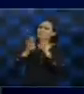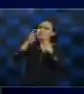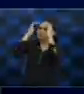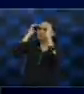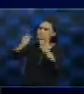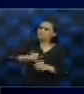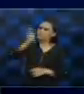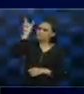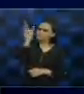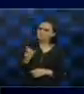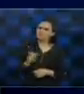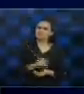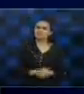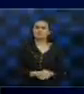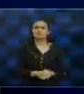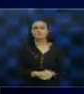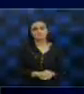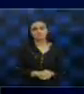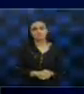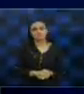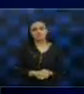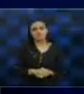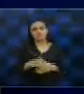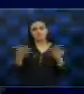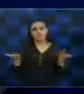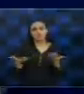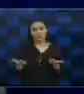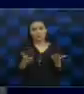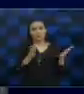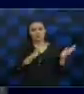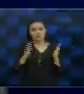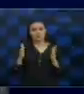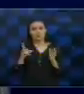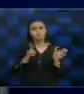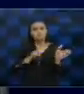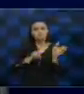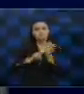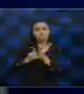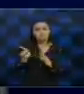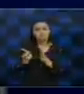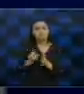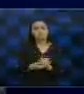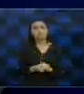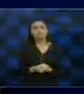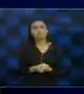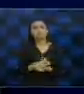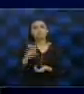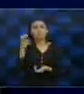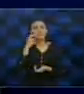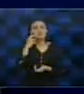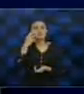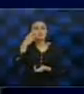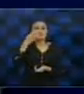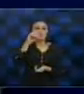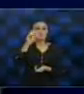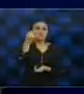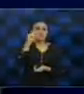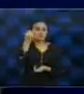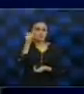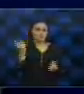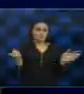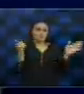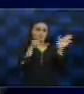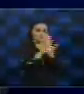Esgotado, nós teremos agora na sequência, então, a outra rodada de perguntas. O candidato Marcelo tem 30 segundos para a sua